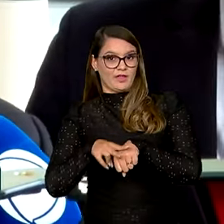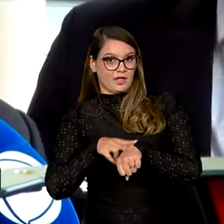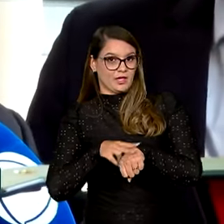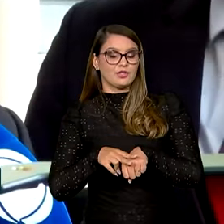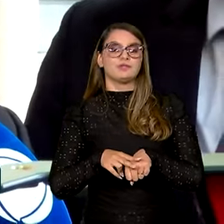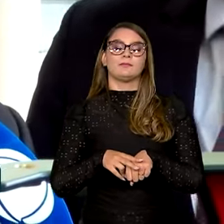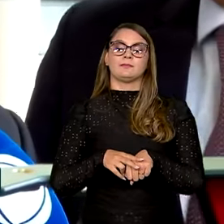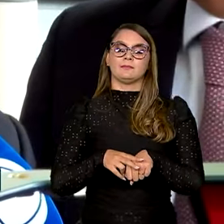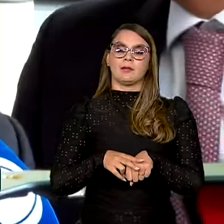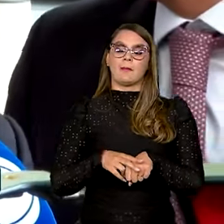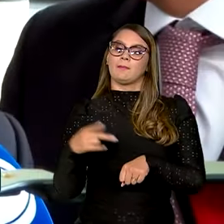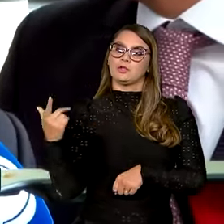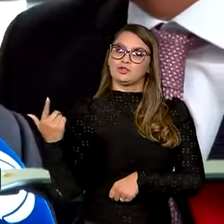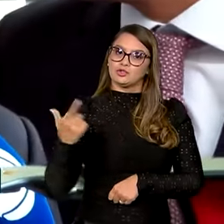para